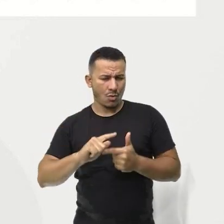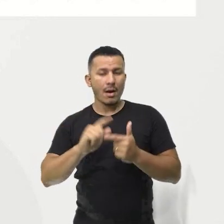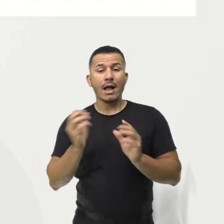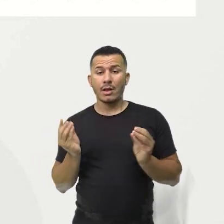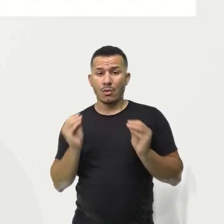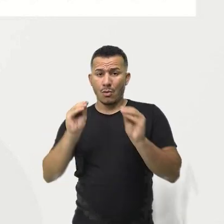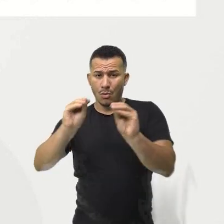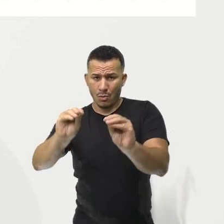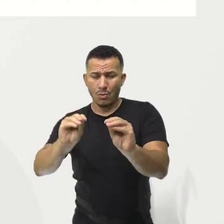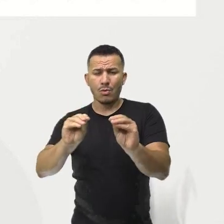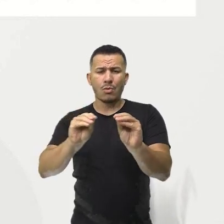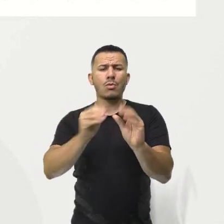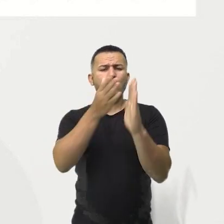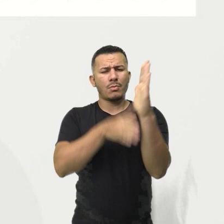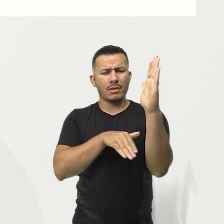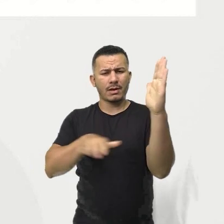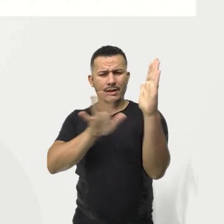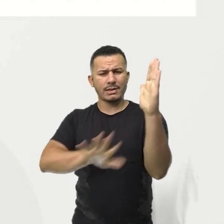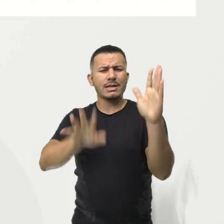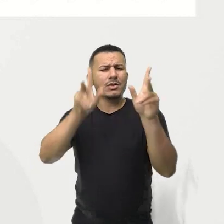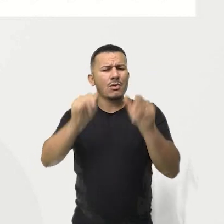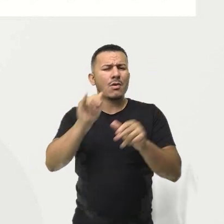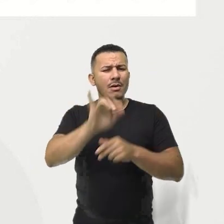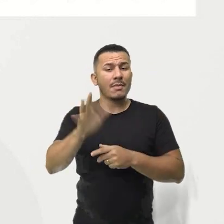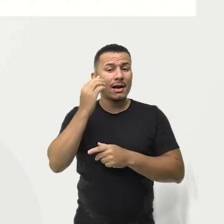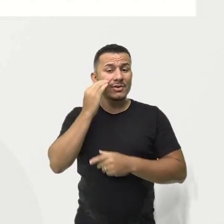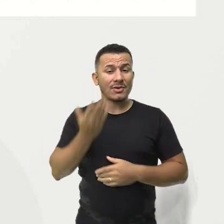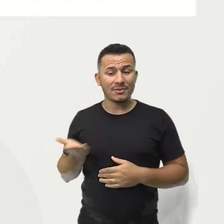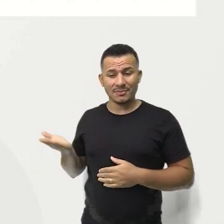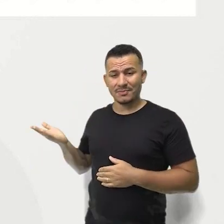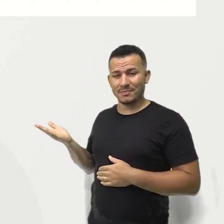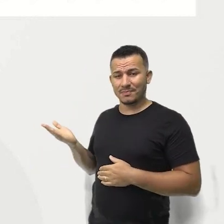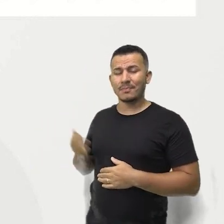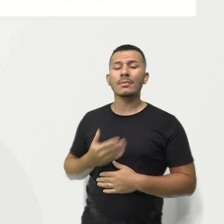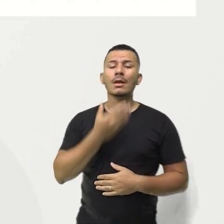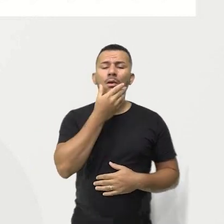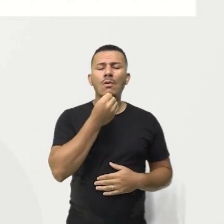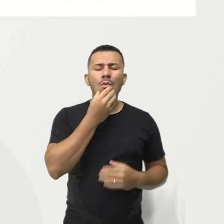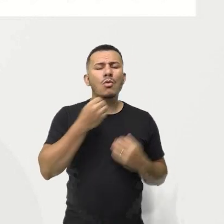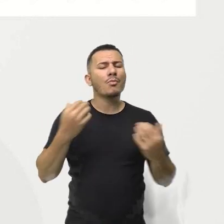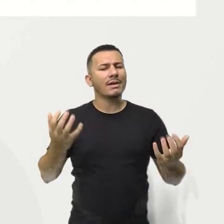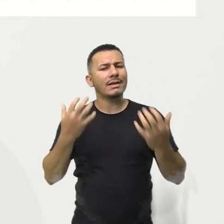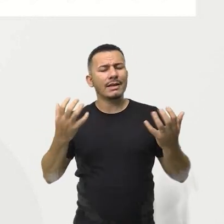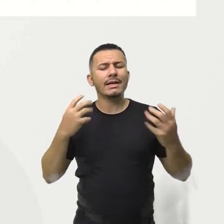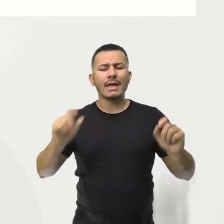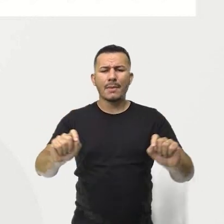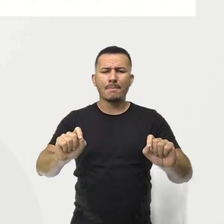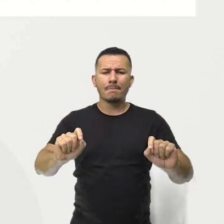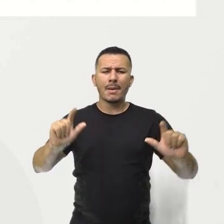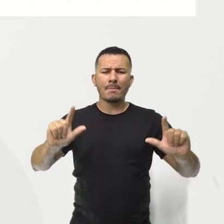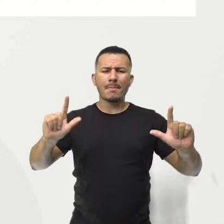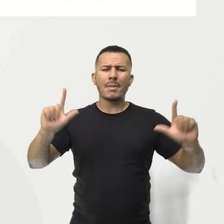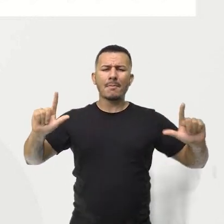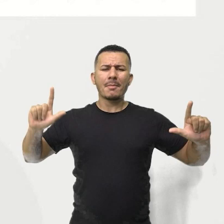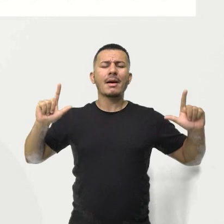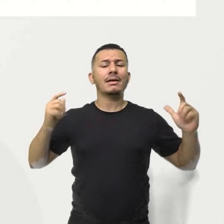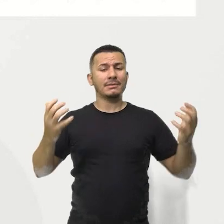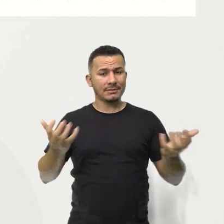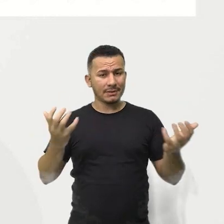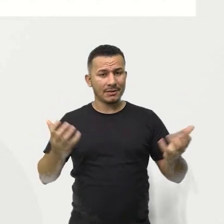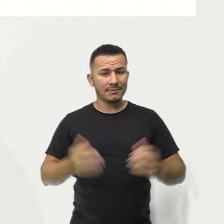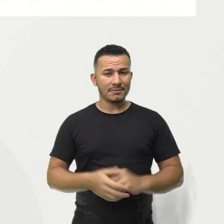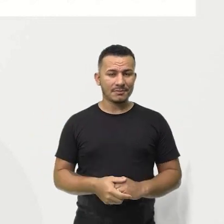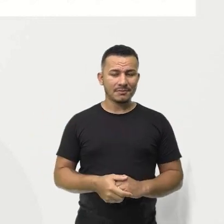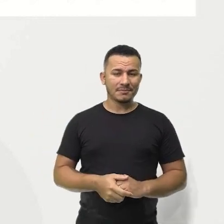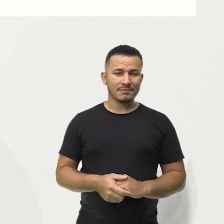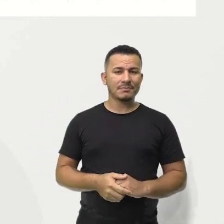o losango e representou no plano cartesiano, conforme a figura abaixo. Alex